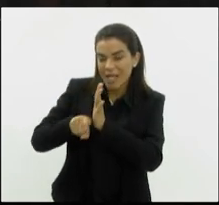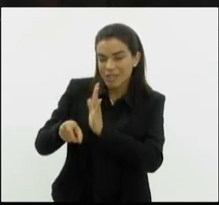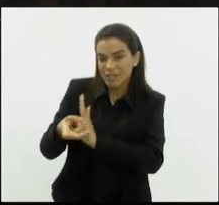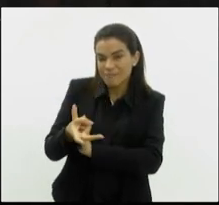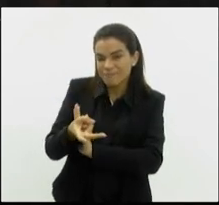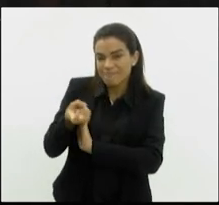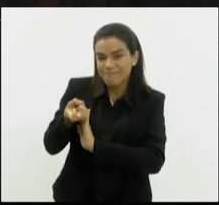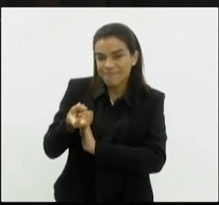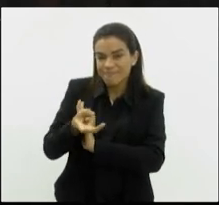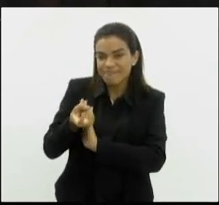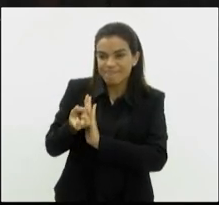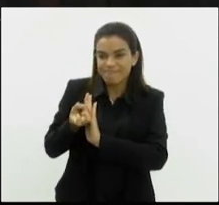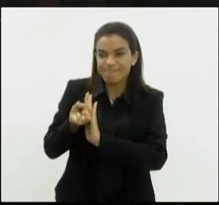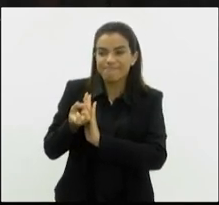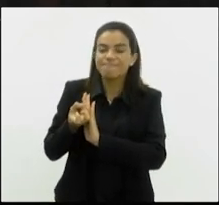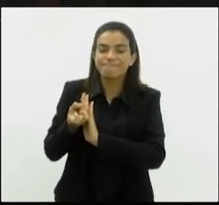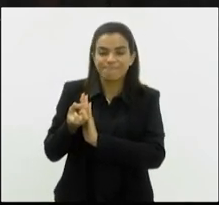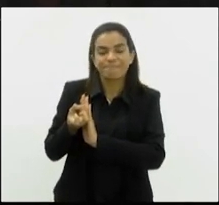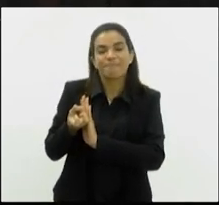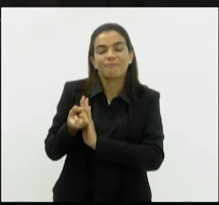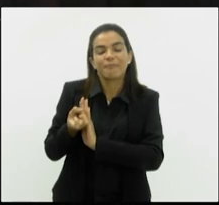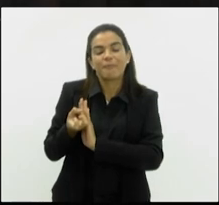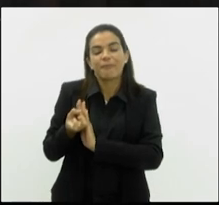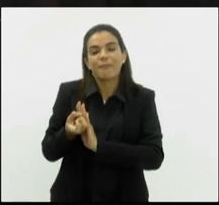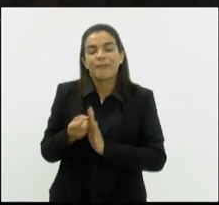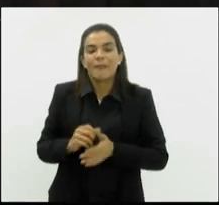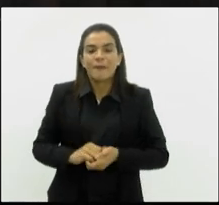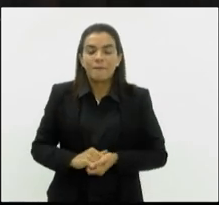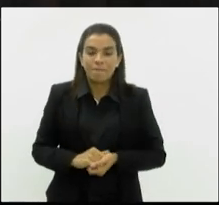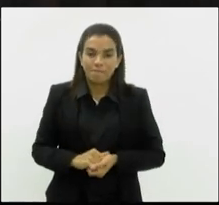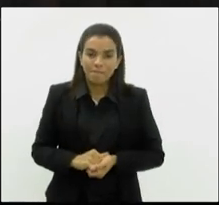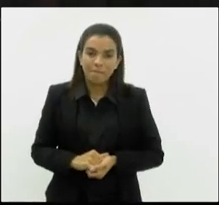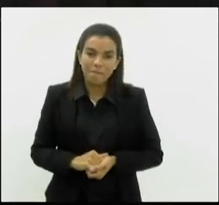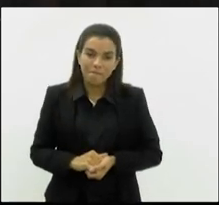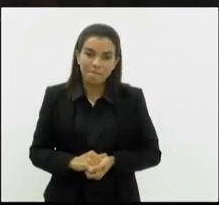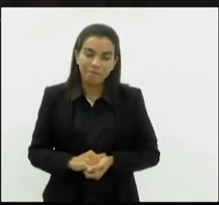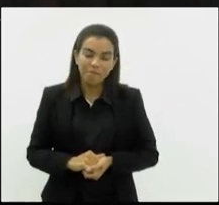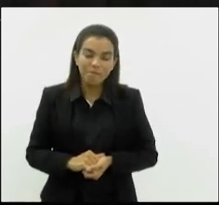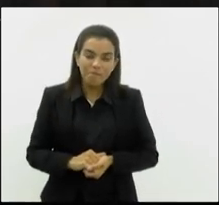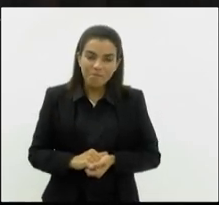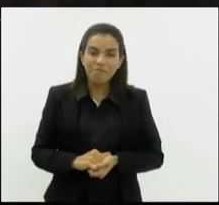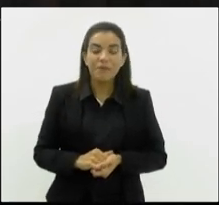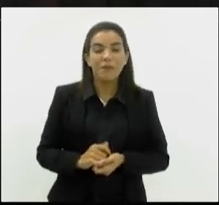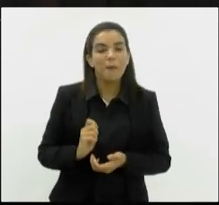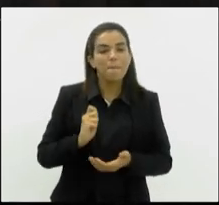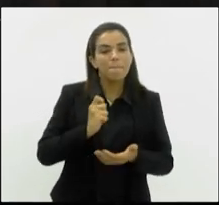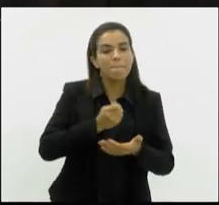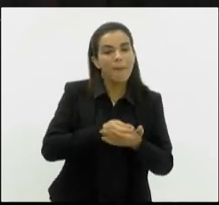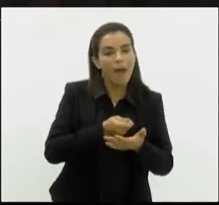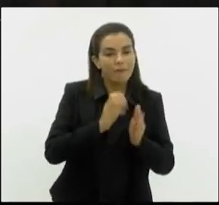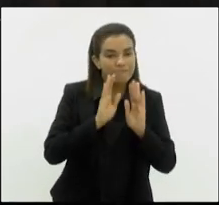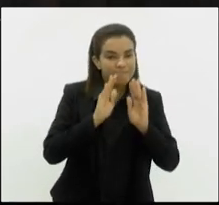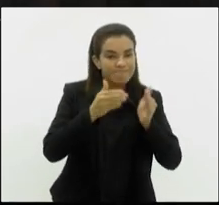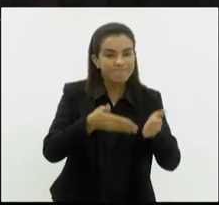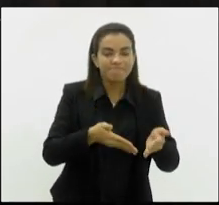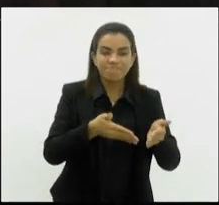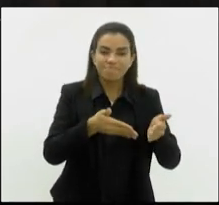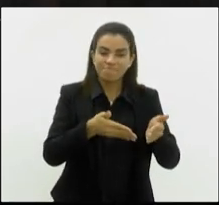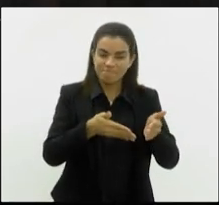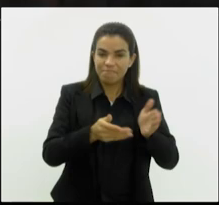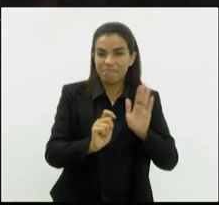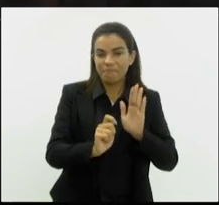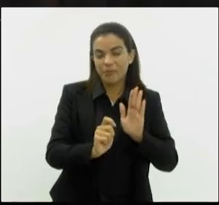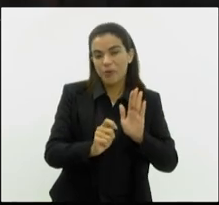extorsivas que financiam o crime, nesse caso específico, o